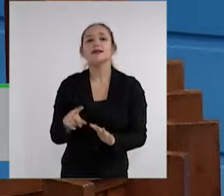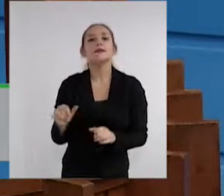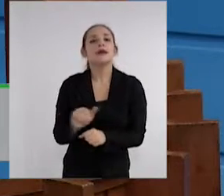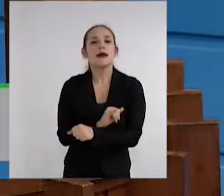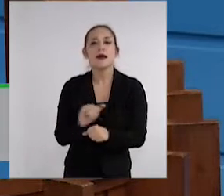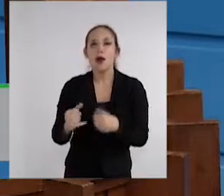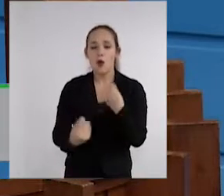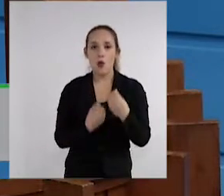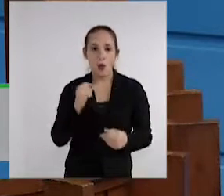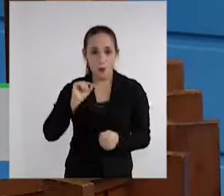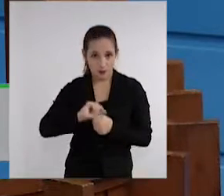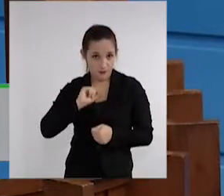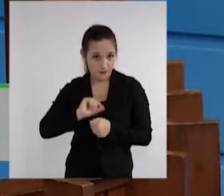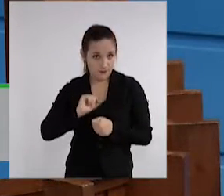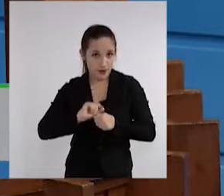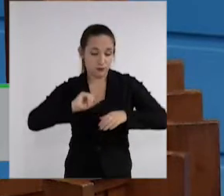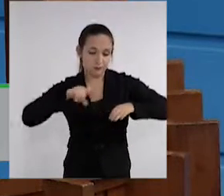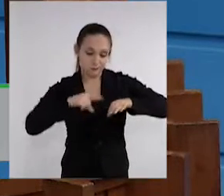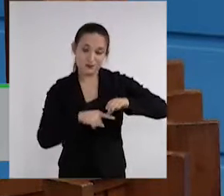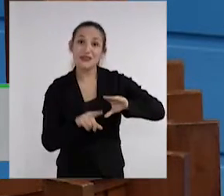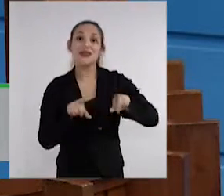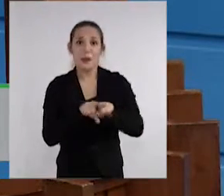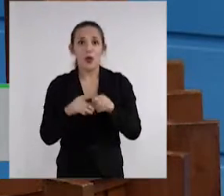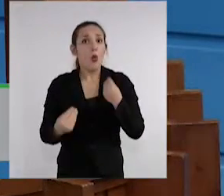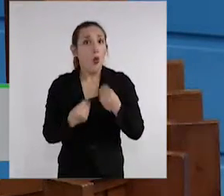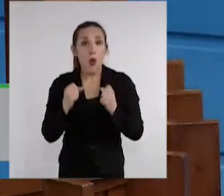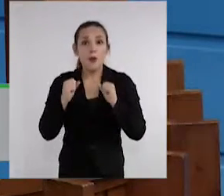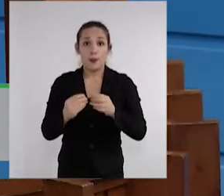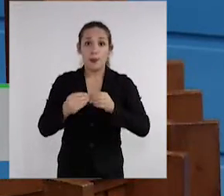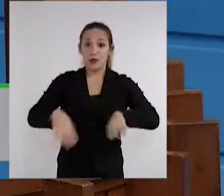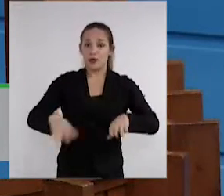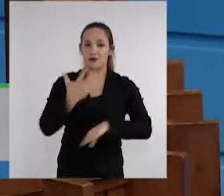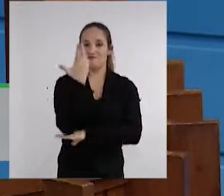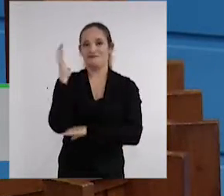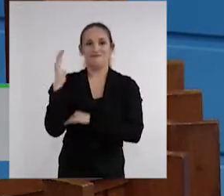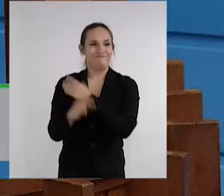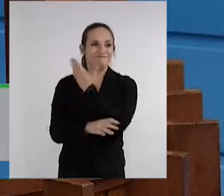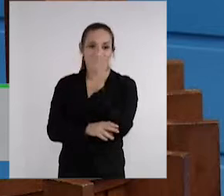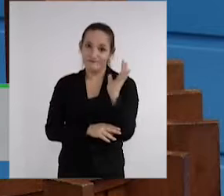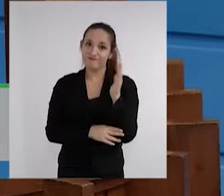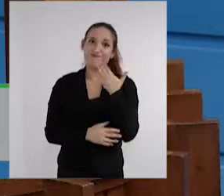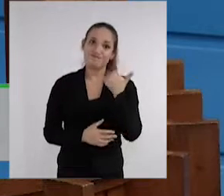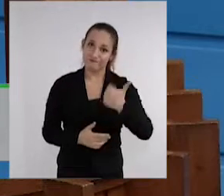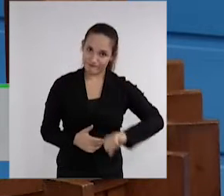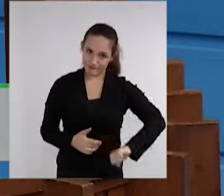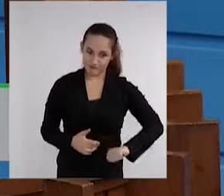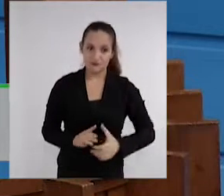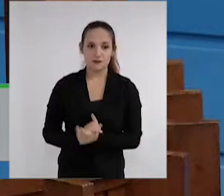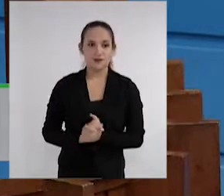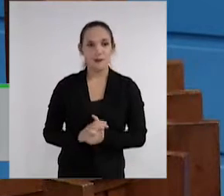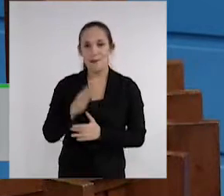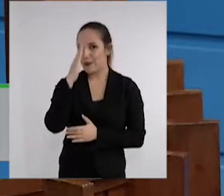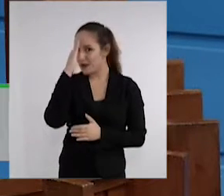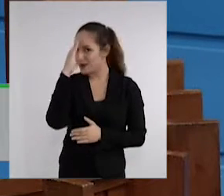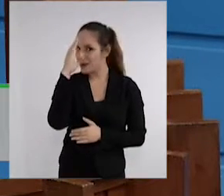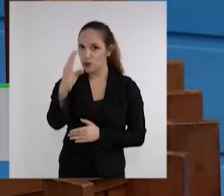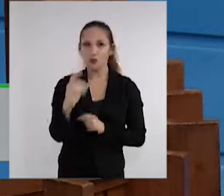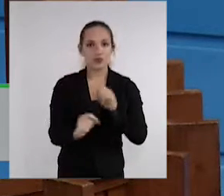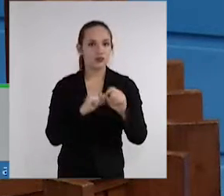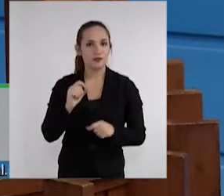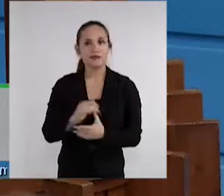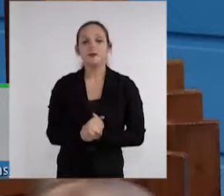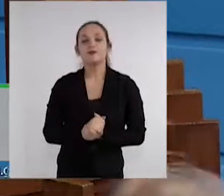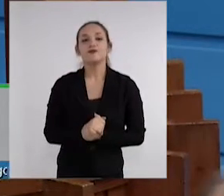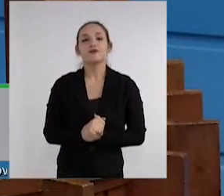técnica que é utilizada e os impactos ambientais que essa técnica causa. Principalmente, nós temos